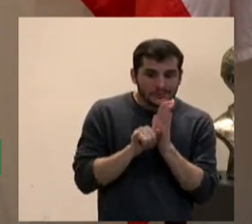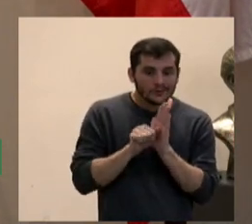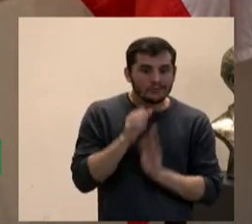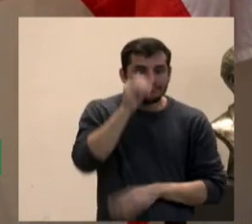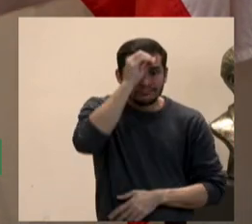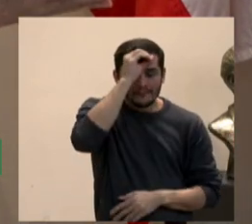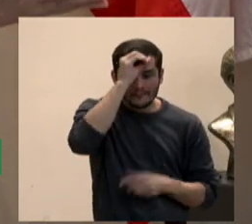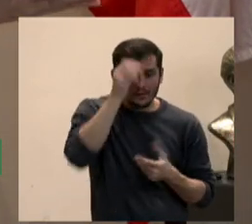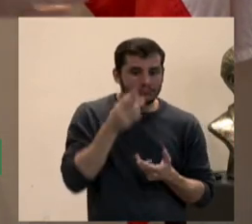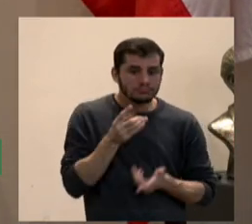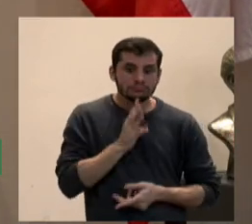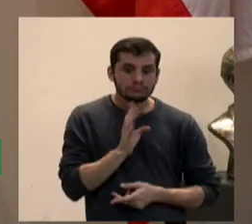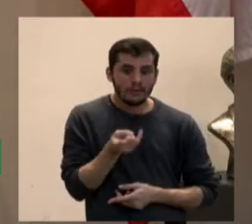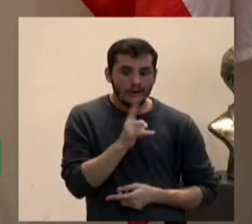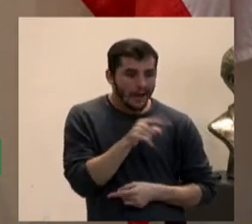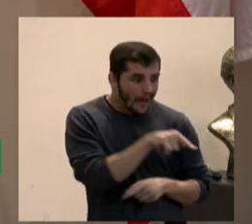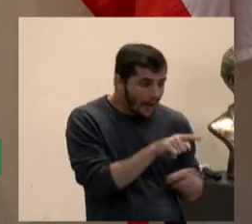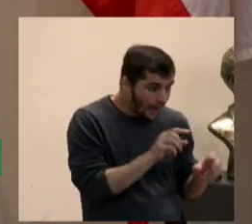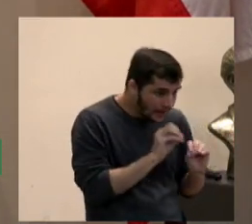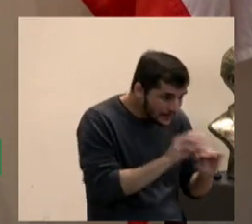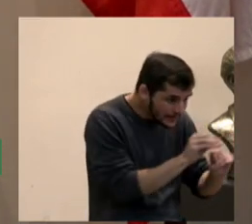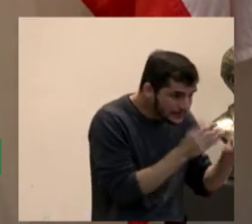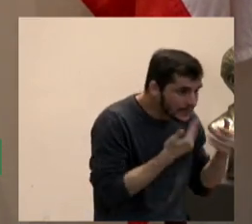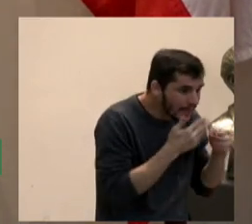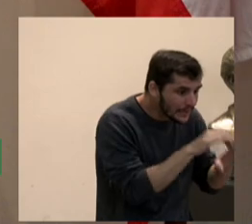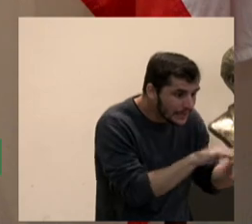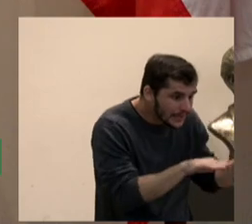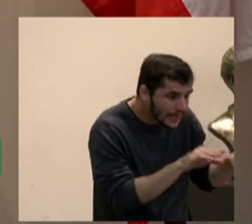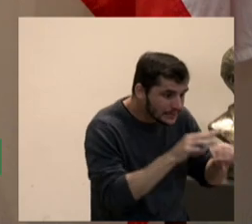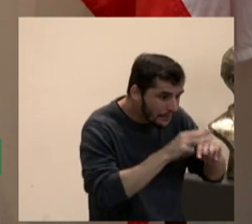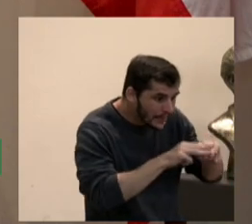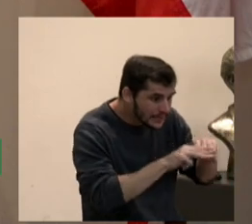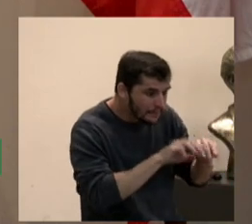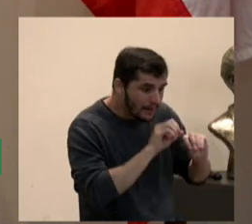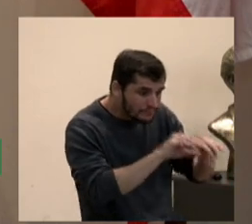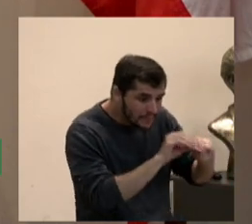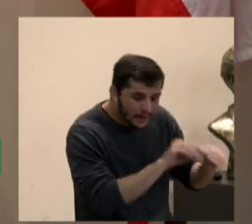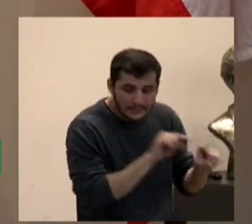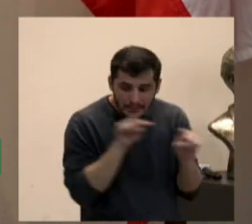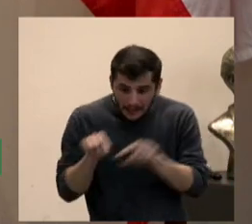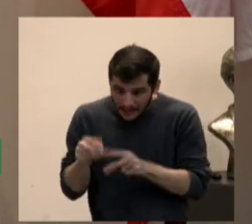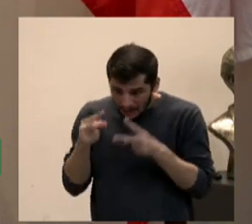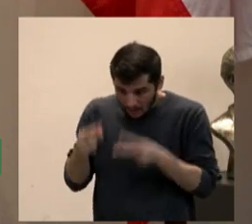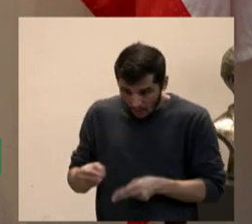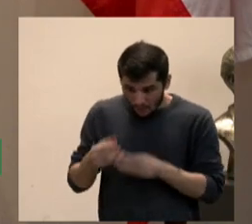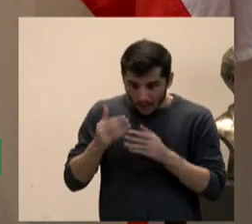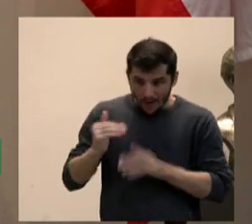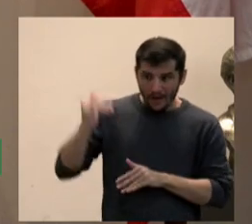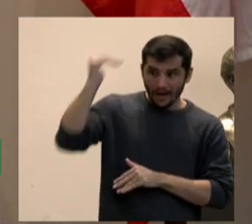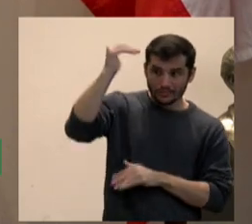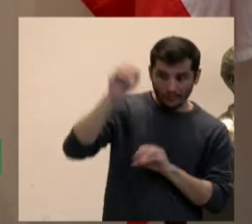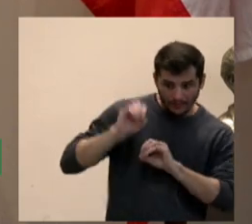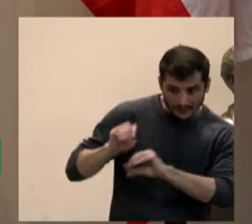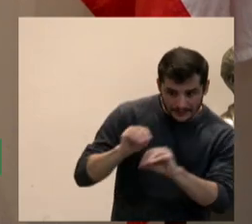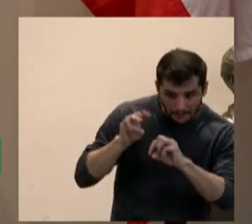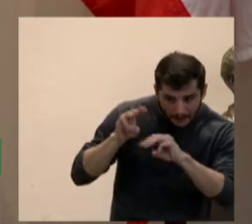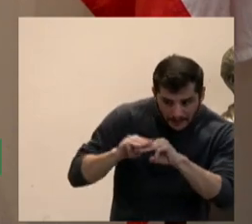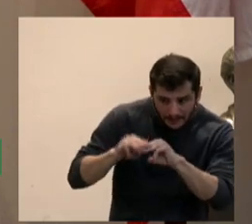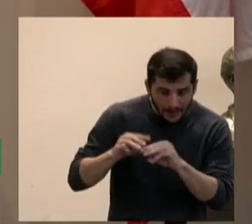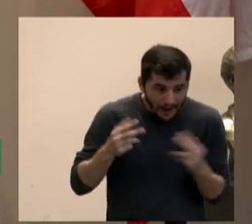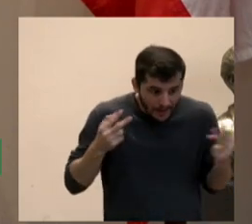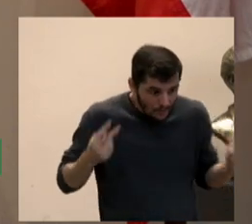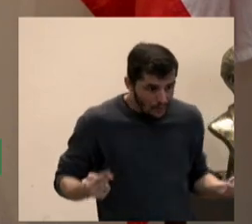matemática para meninos e meninas é igual ensinar matemática para adultos, né, mulheres e homens adultos com